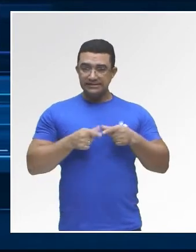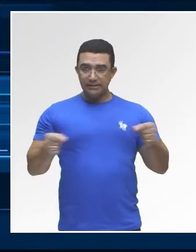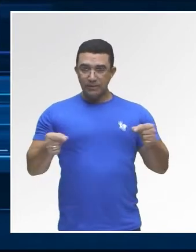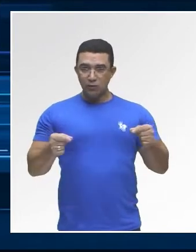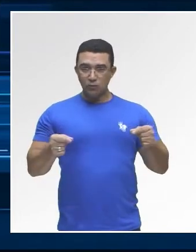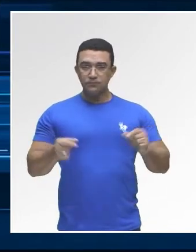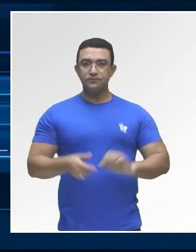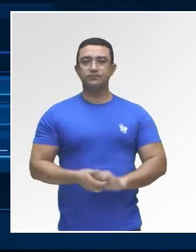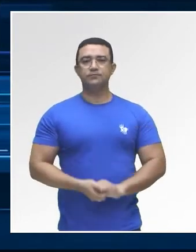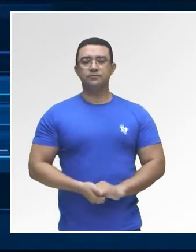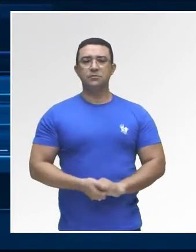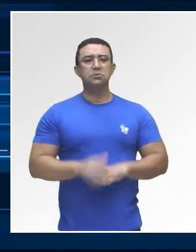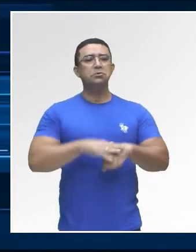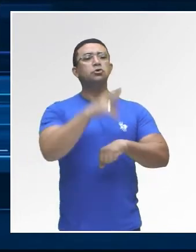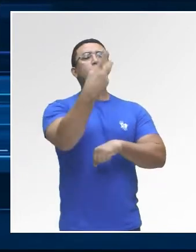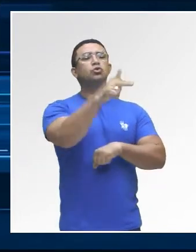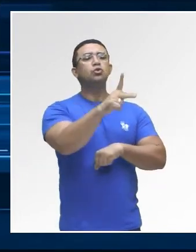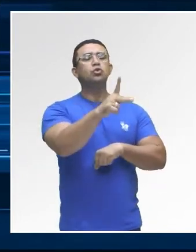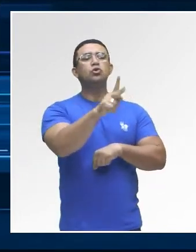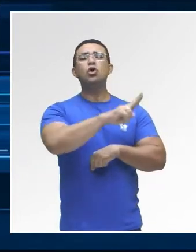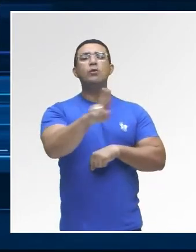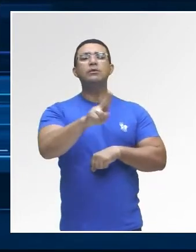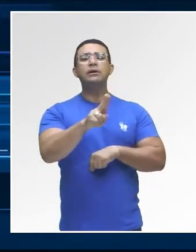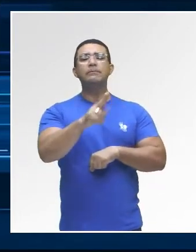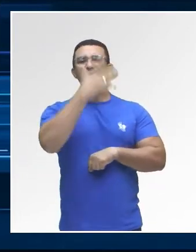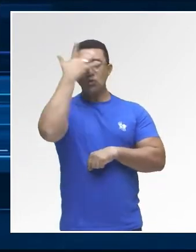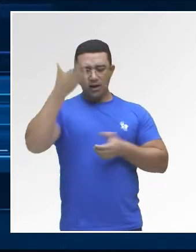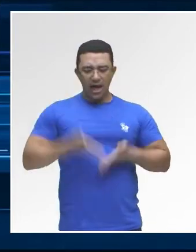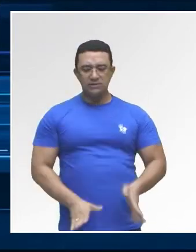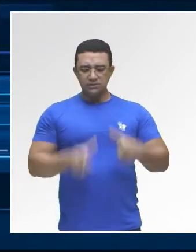And what's your nationality?